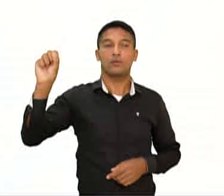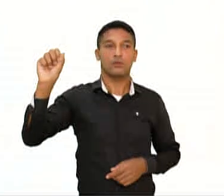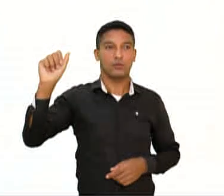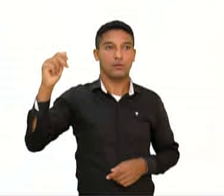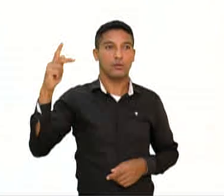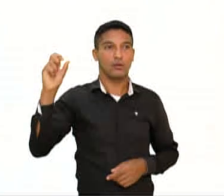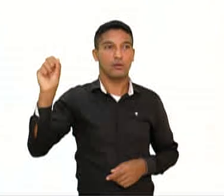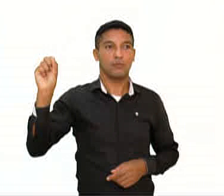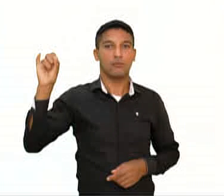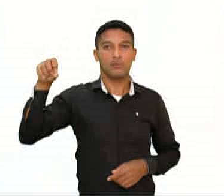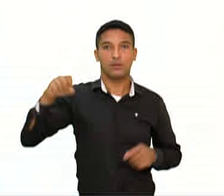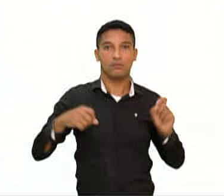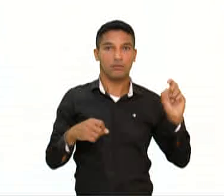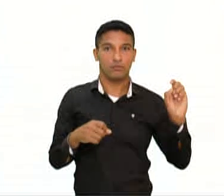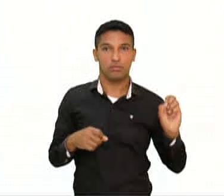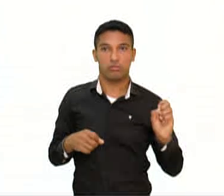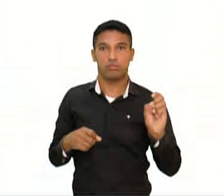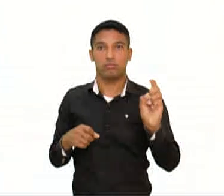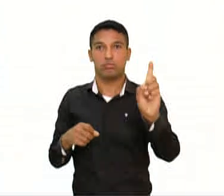do